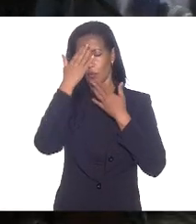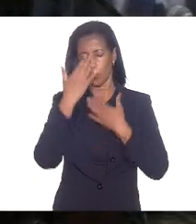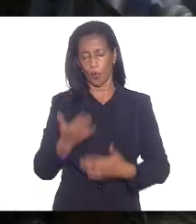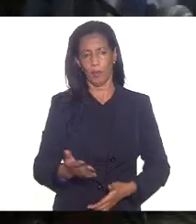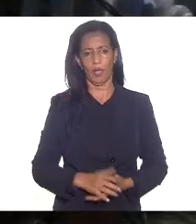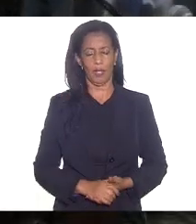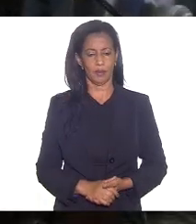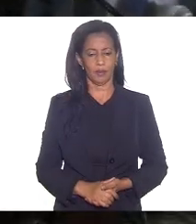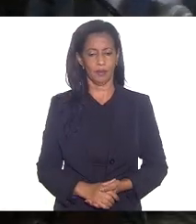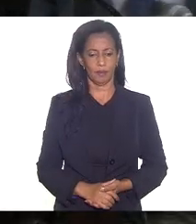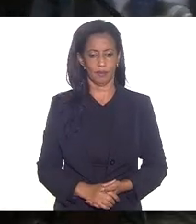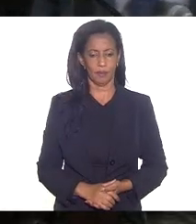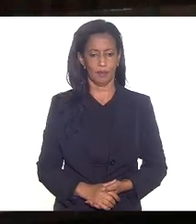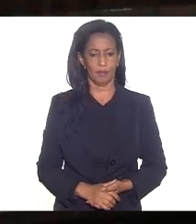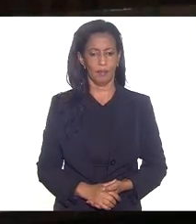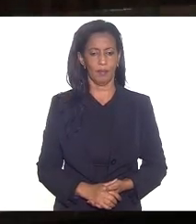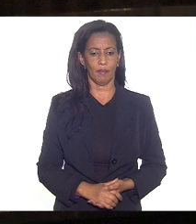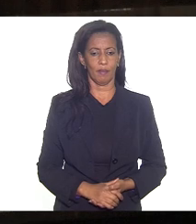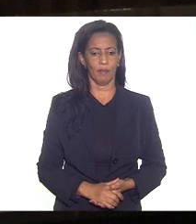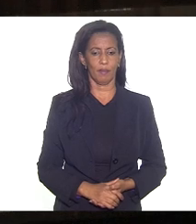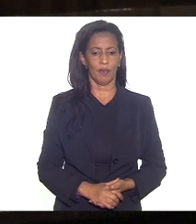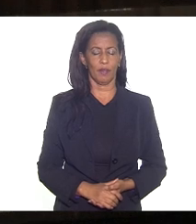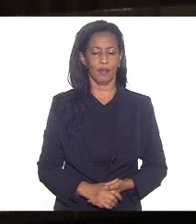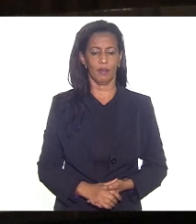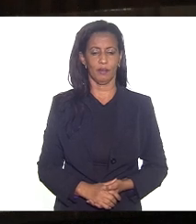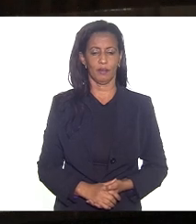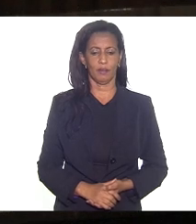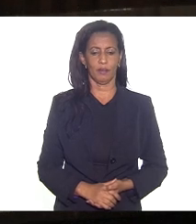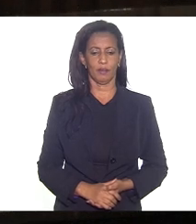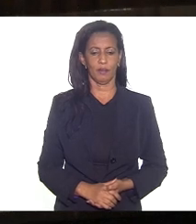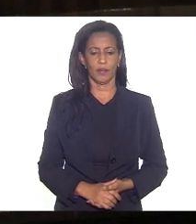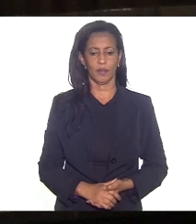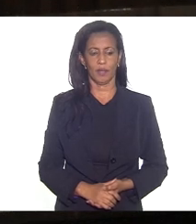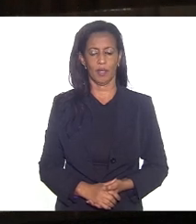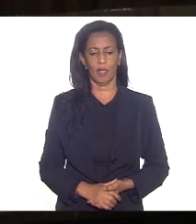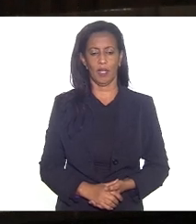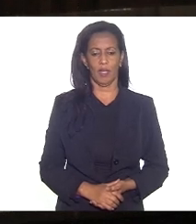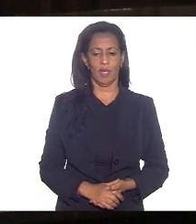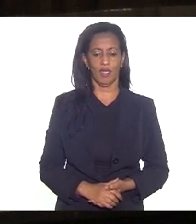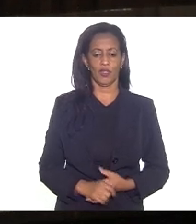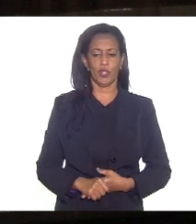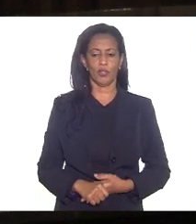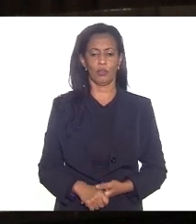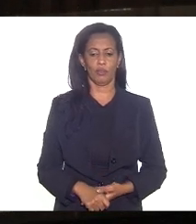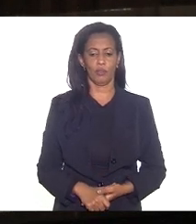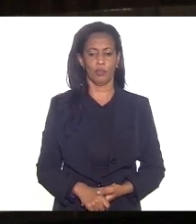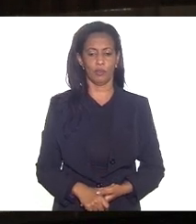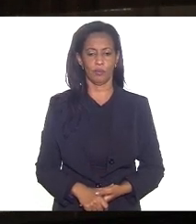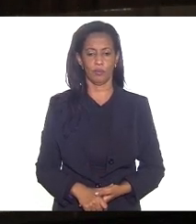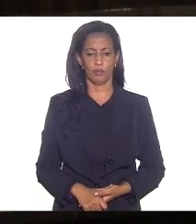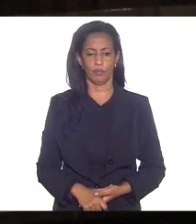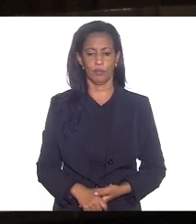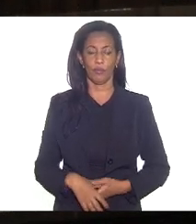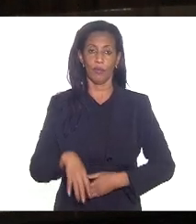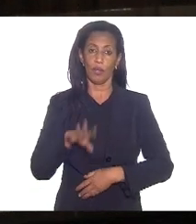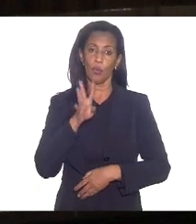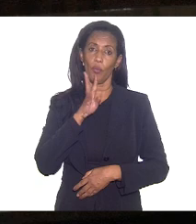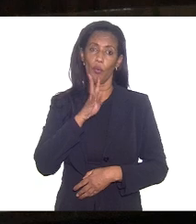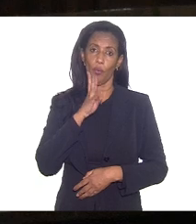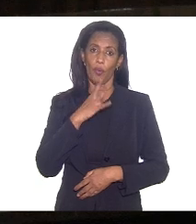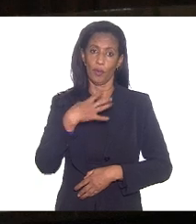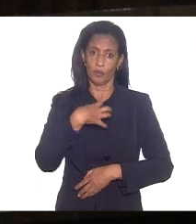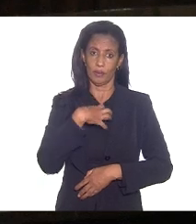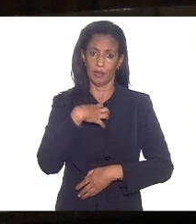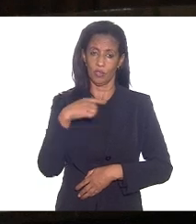pela parte. Presidente, gostaria de quebrar o protocolo e dizer que eu conheço o sentimento